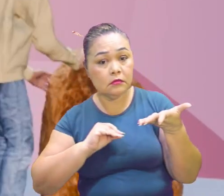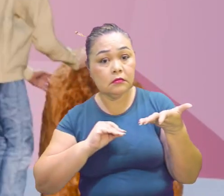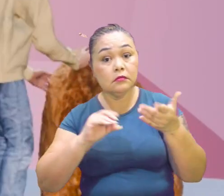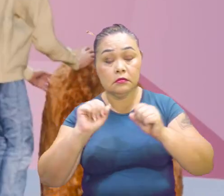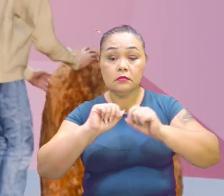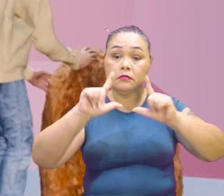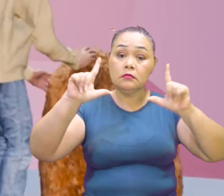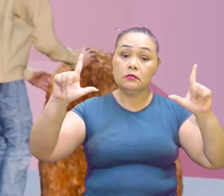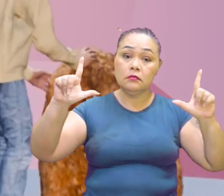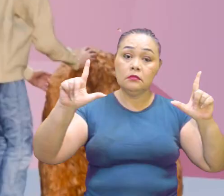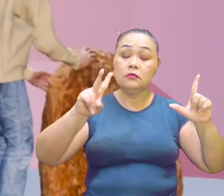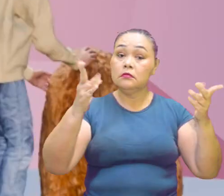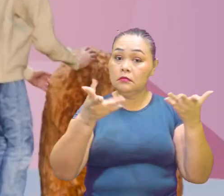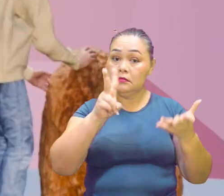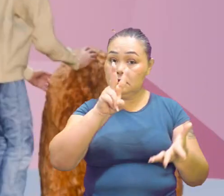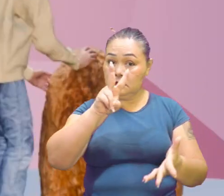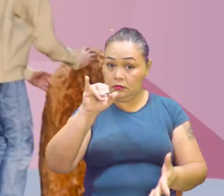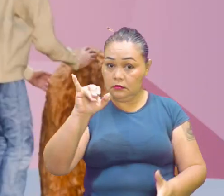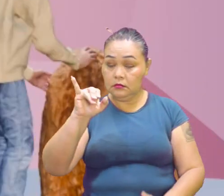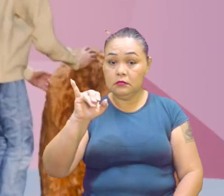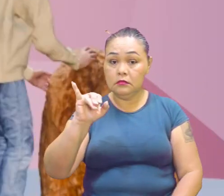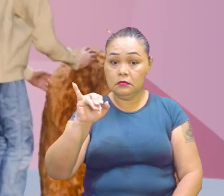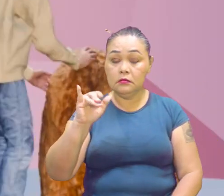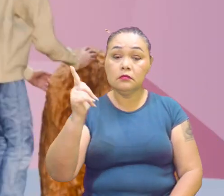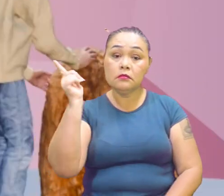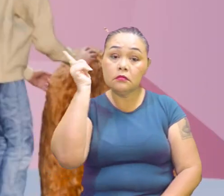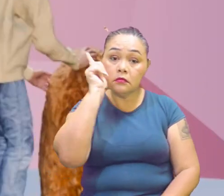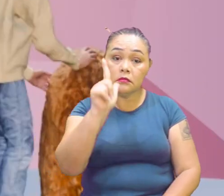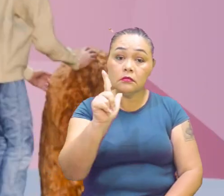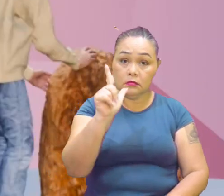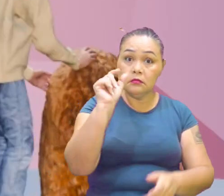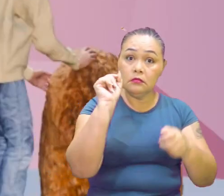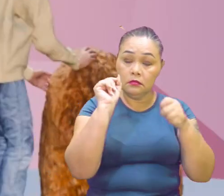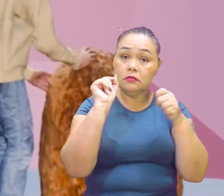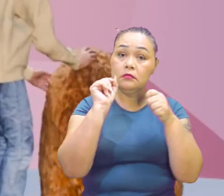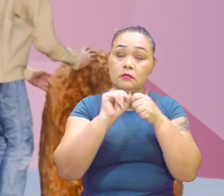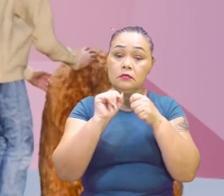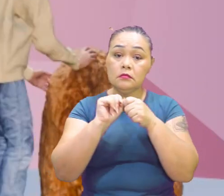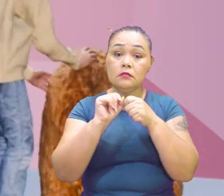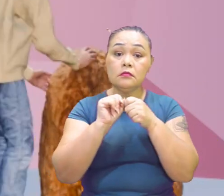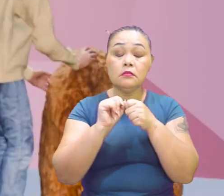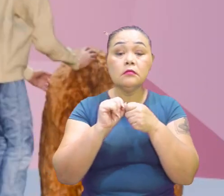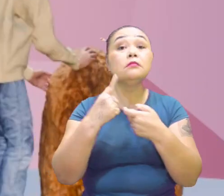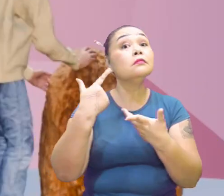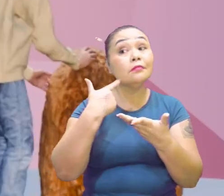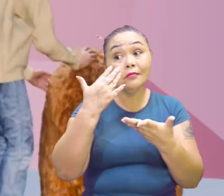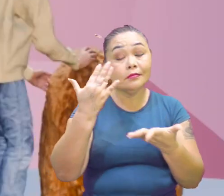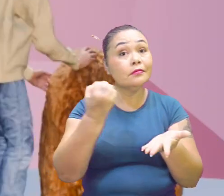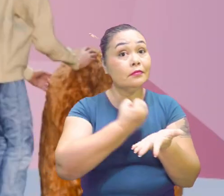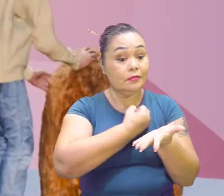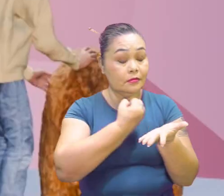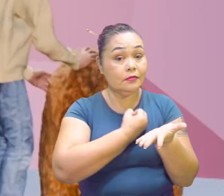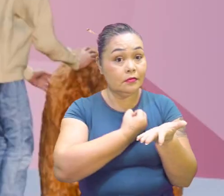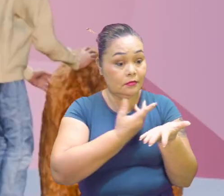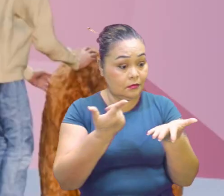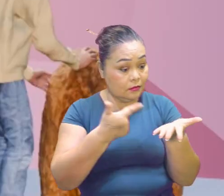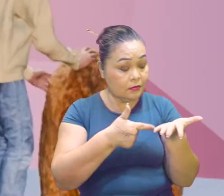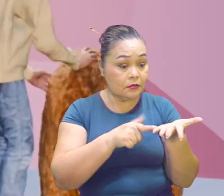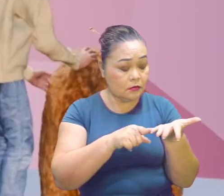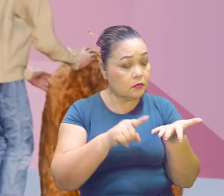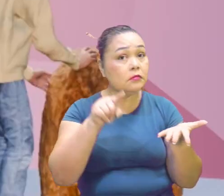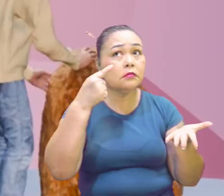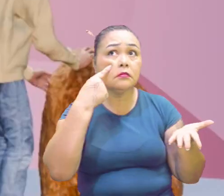nossa plataforma Agora Vai? Estão conseguindo fazer? Diante das notas que vocês têm recebido, aí você